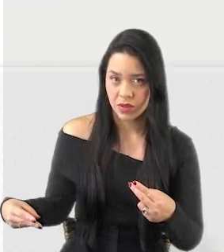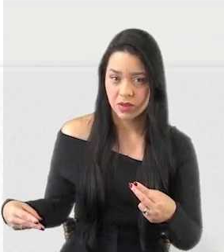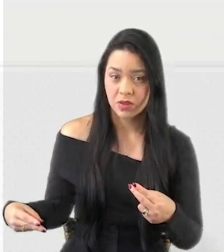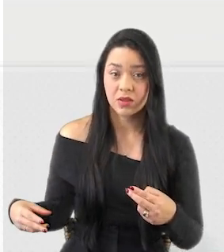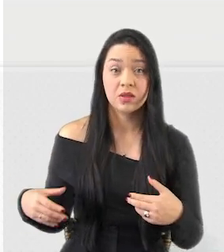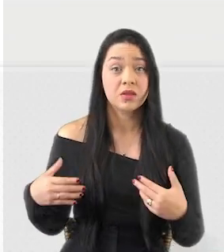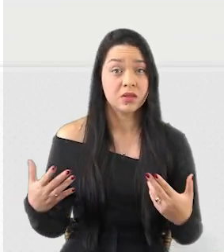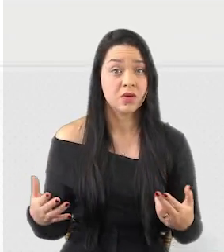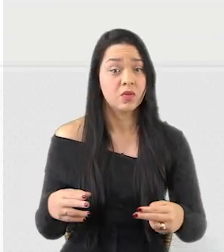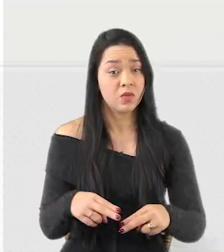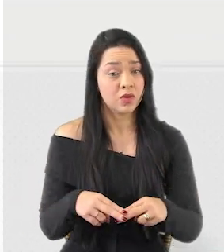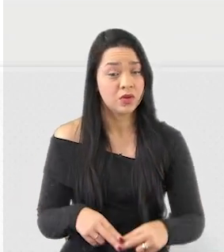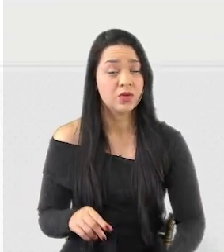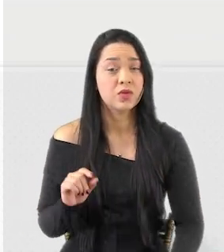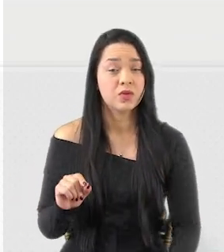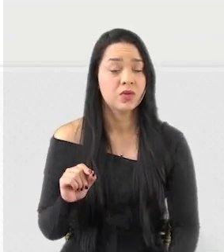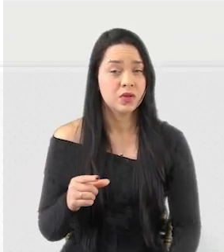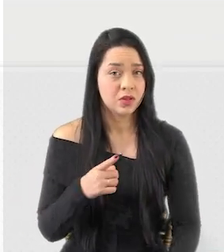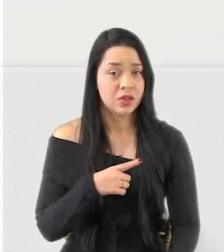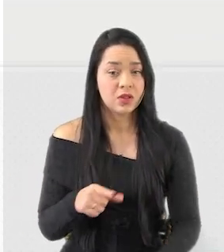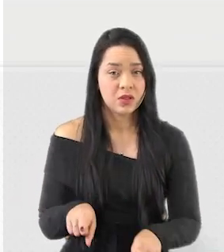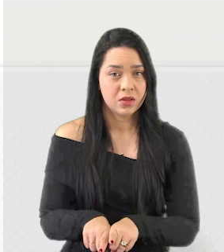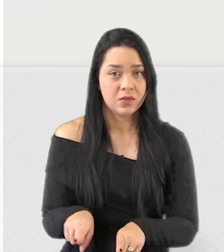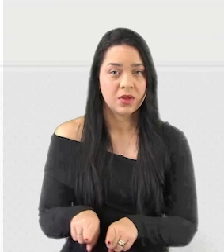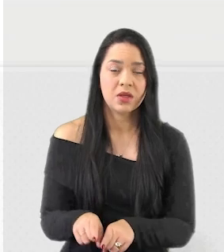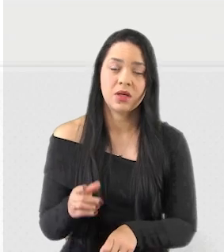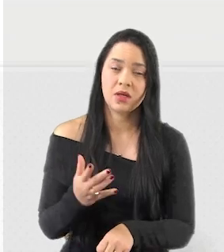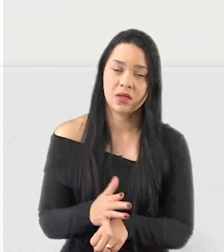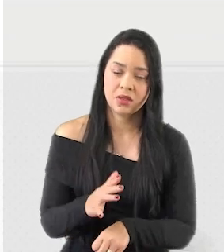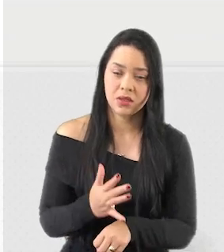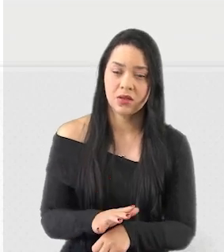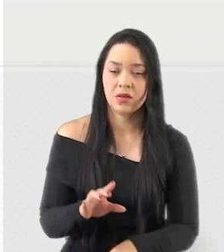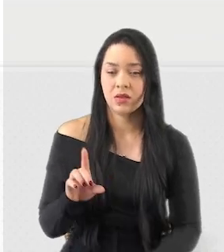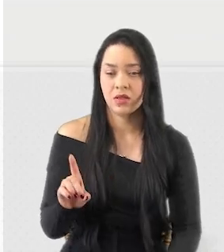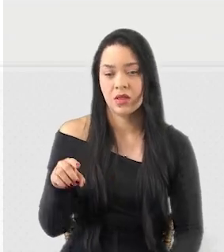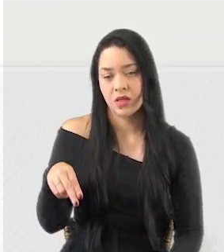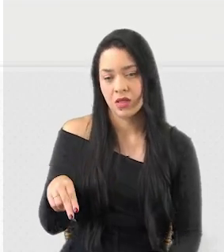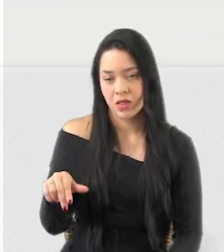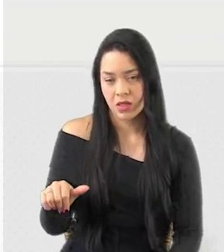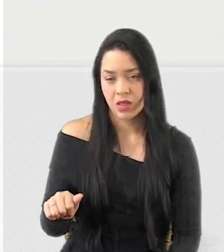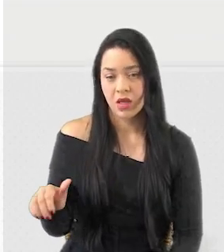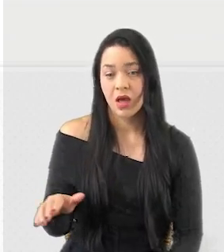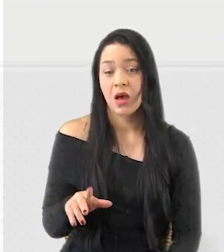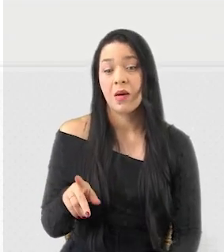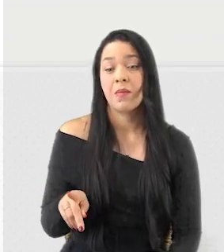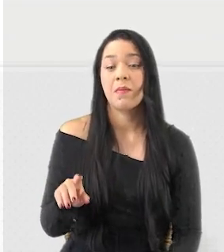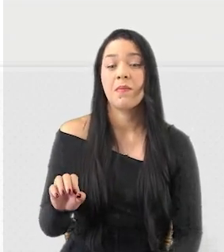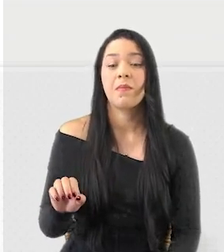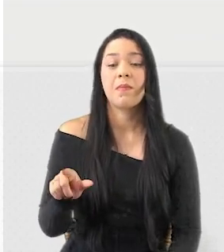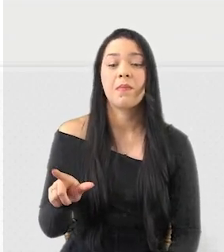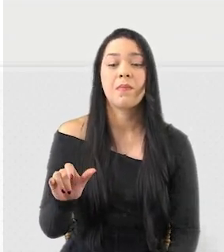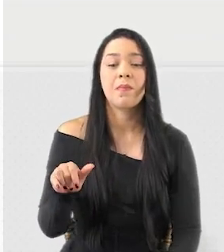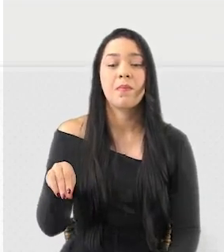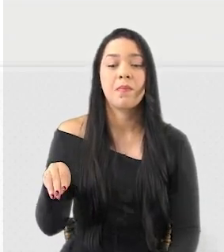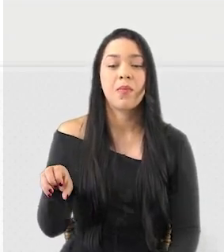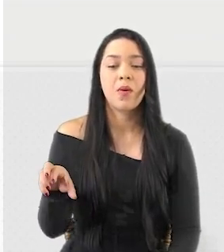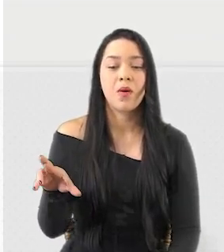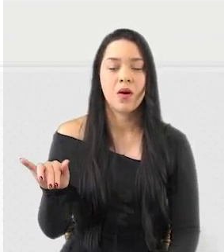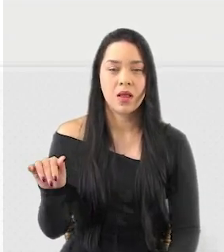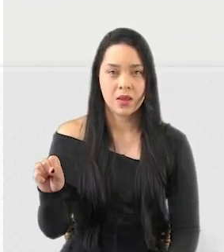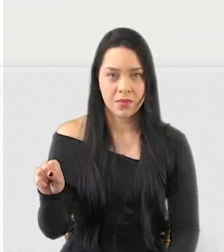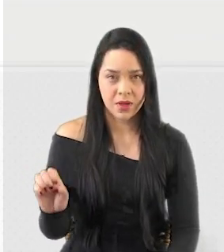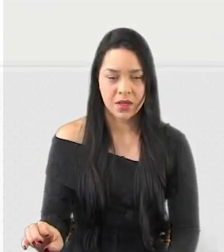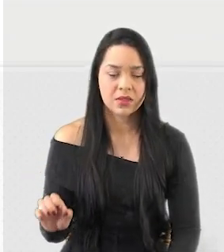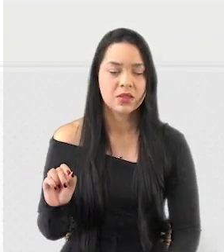aí sim, pessoal, eu tenho então a ação da DNA polimerase, porque é a DNA polimerase,